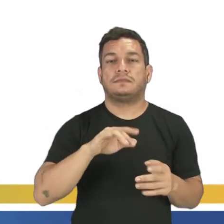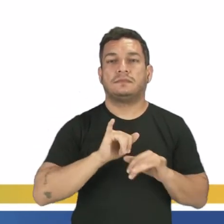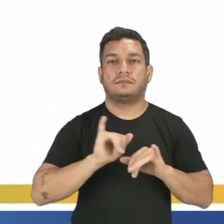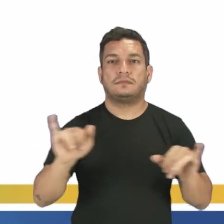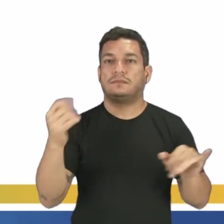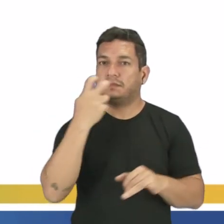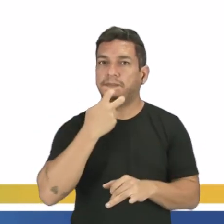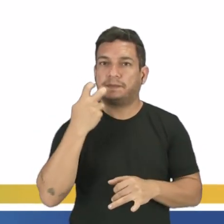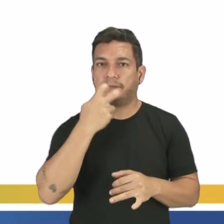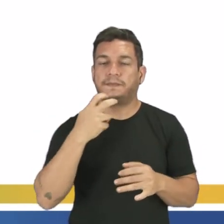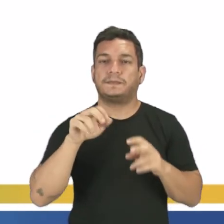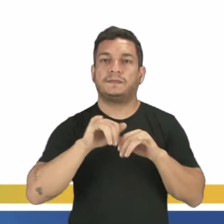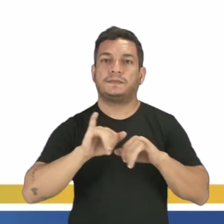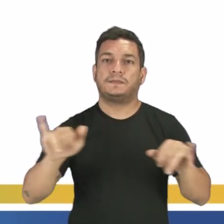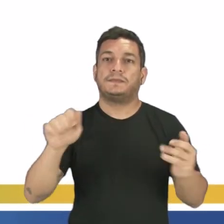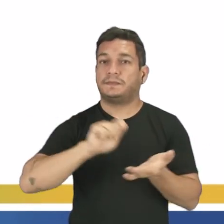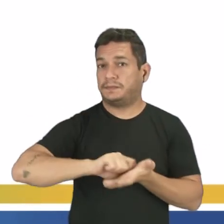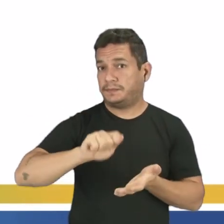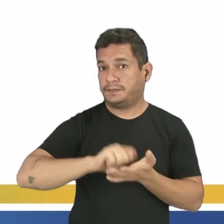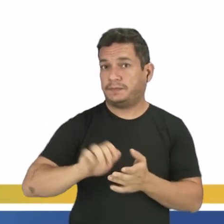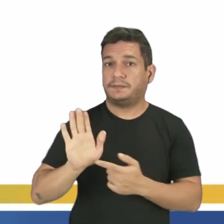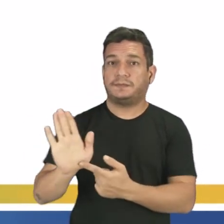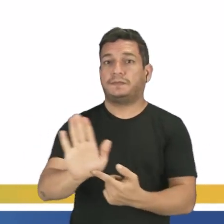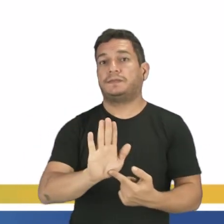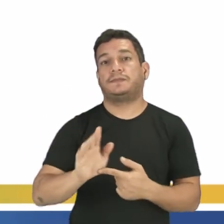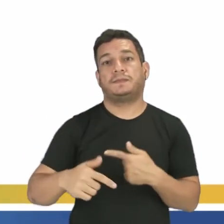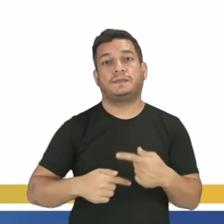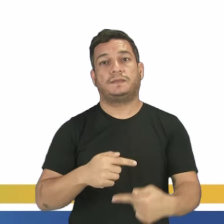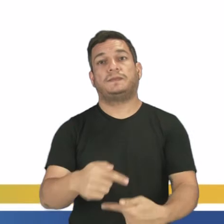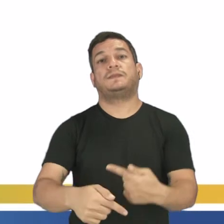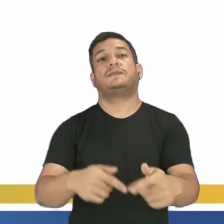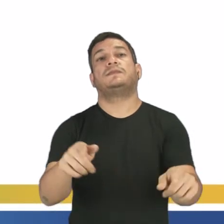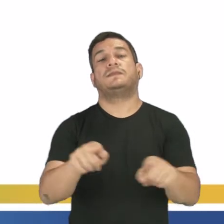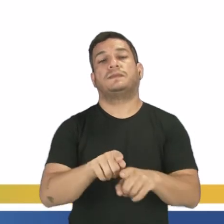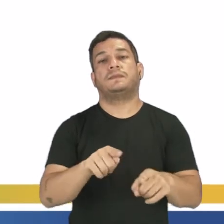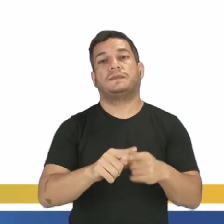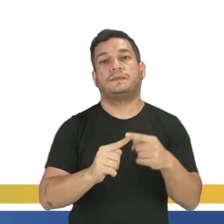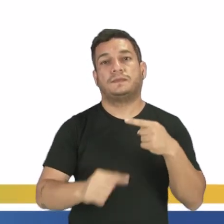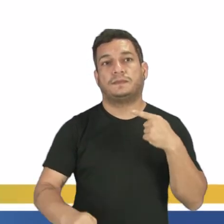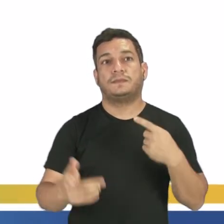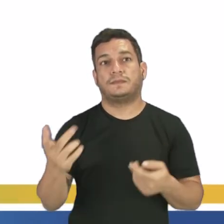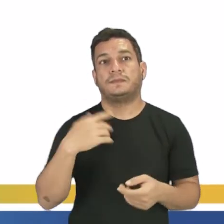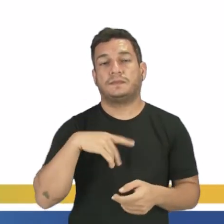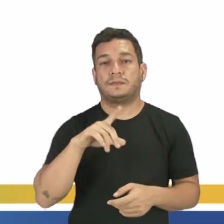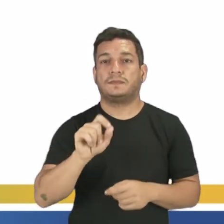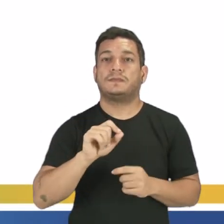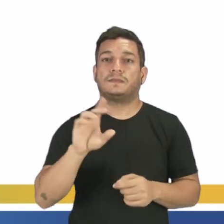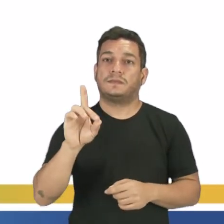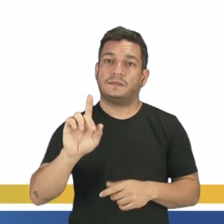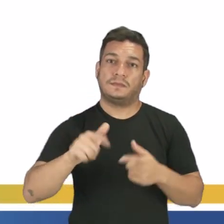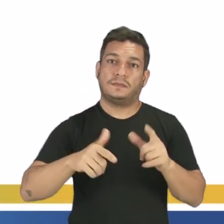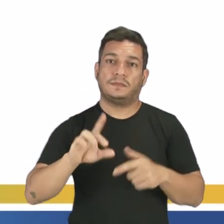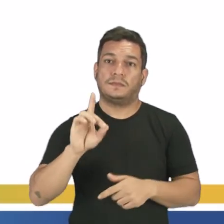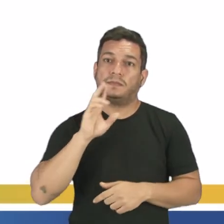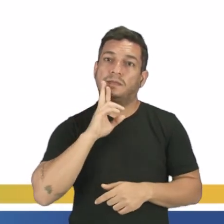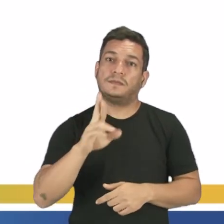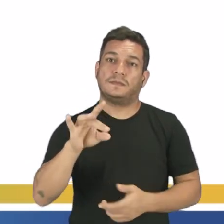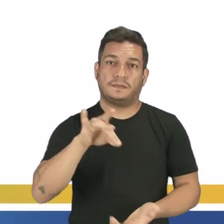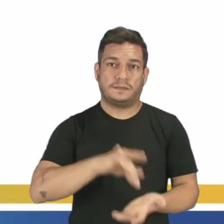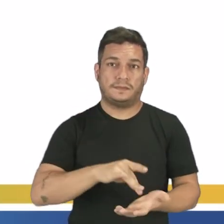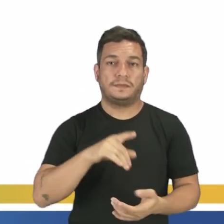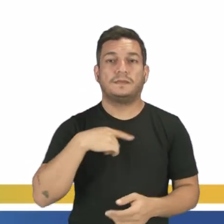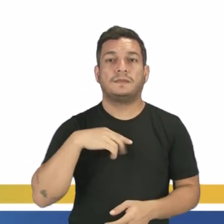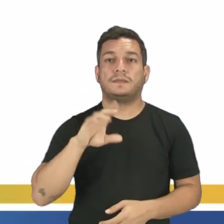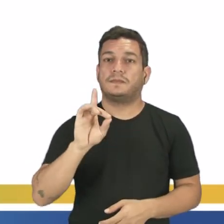transmissão oral, pela transmissão escrita de pai para filho, também não. Então nós temos aí como uma resposta